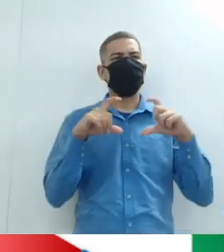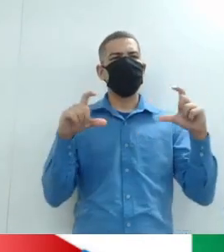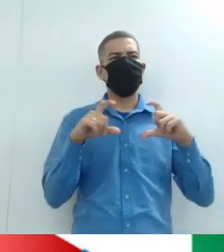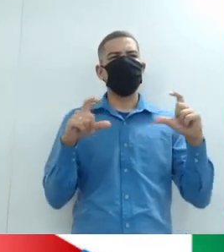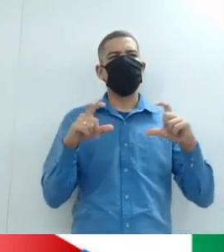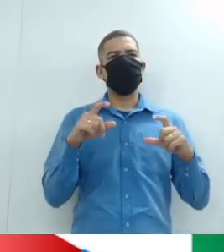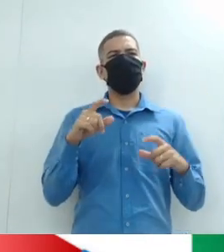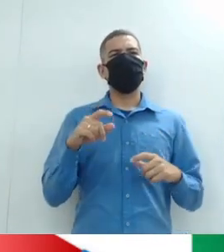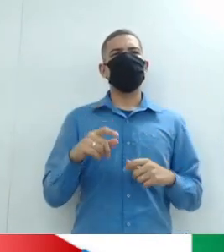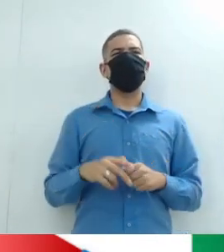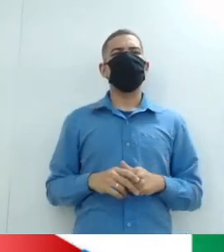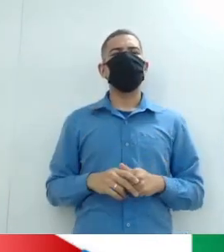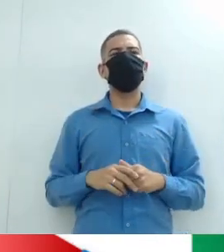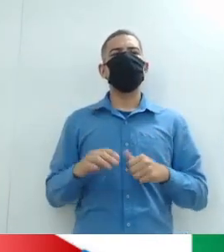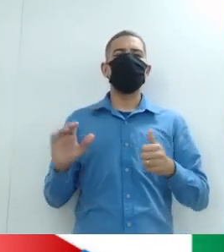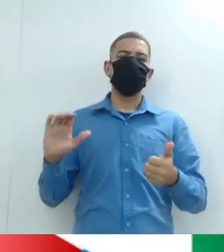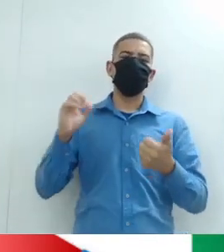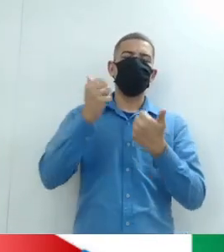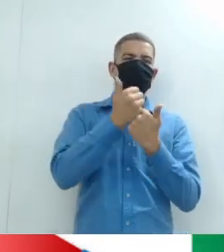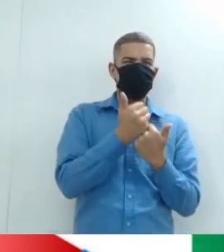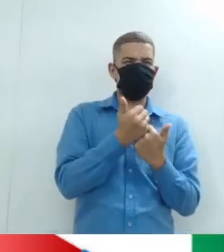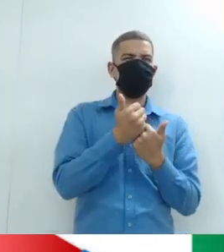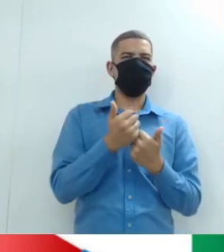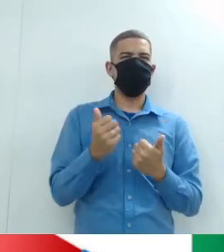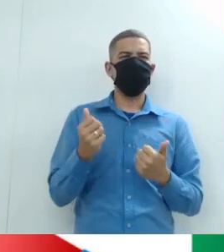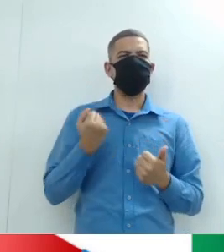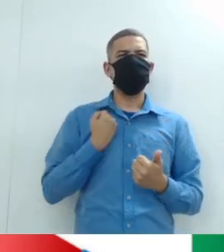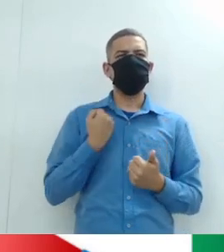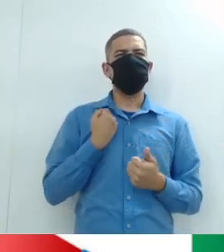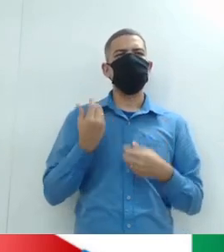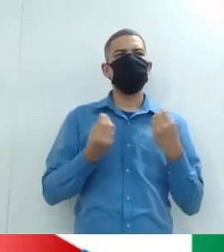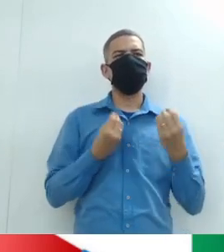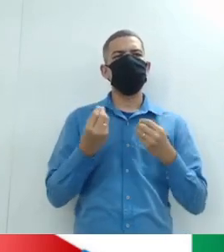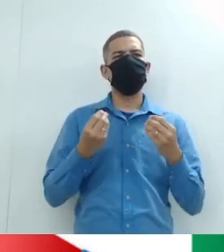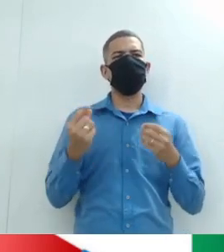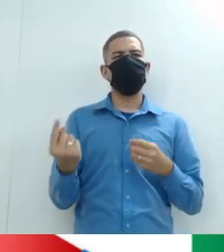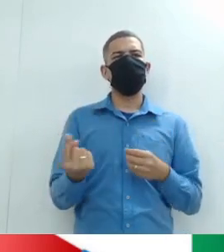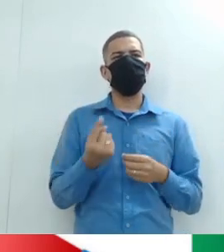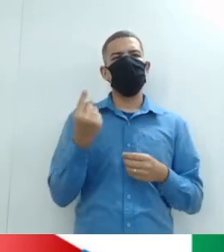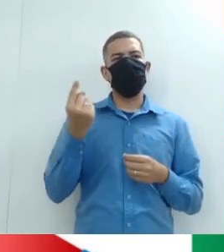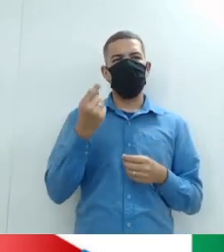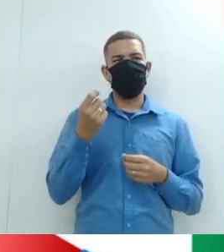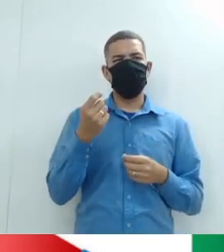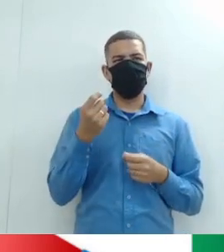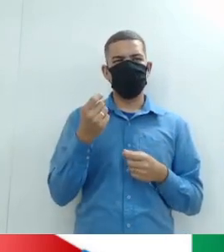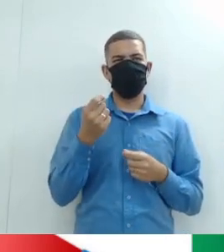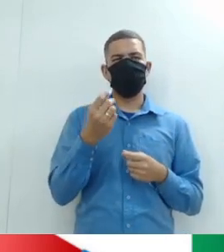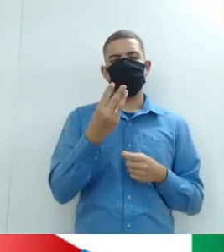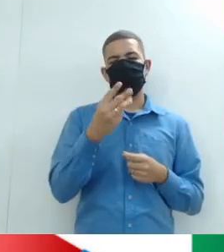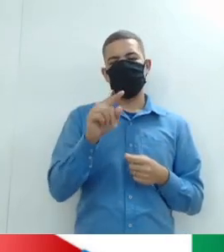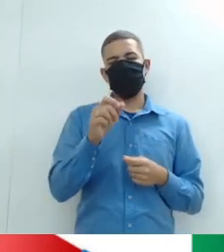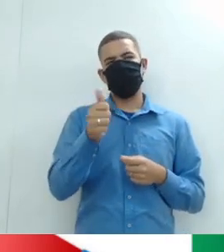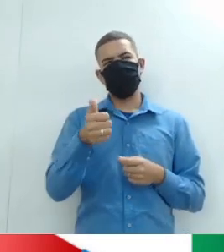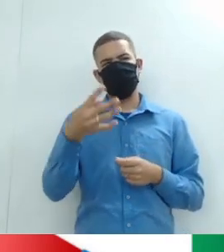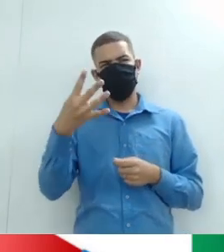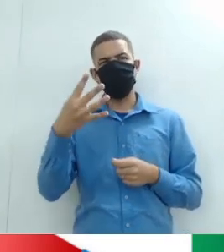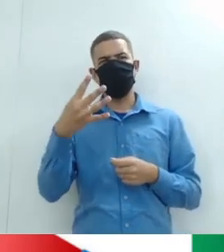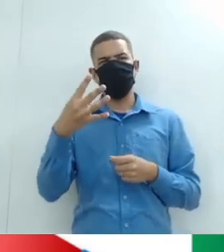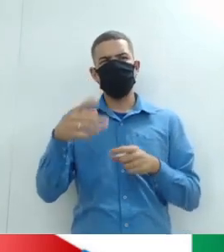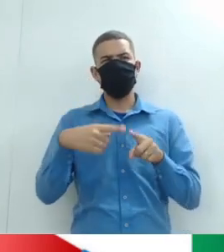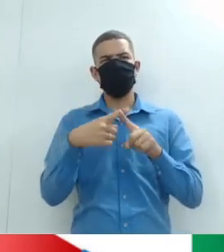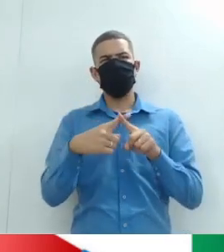para 3,14, substituindo os valores aí. Altura 10, o raio 2 e